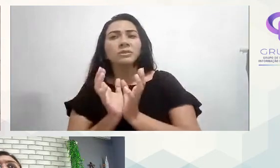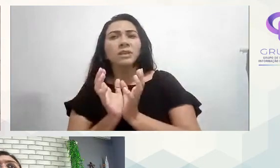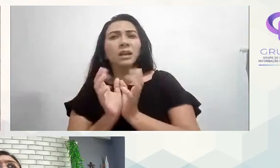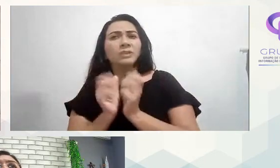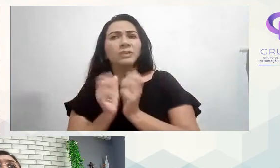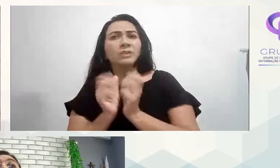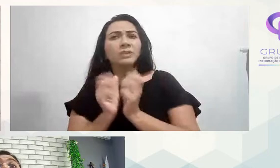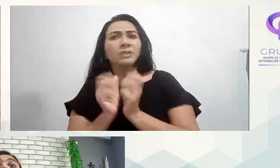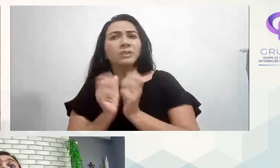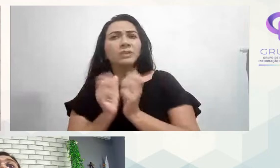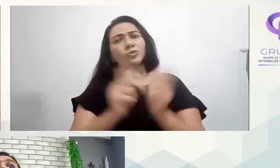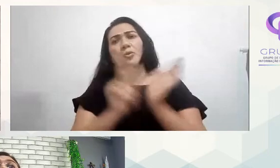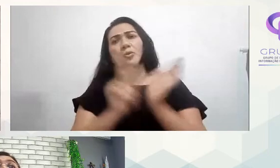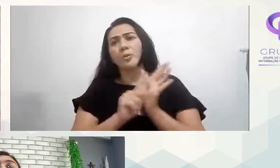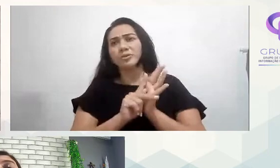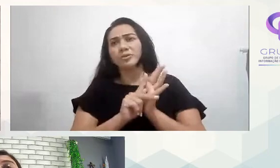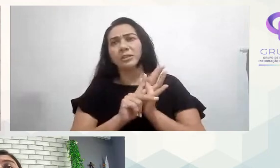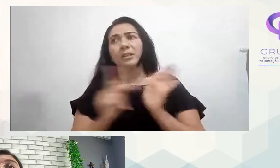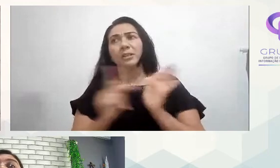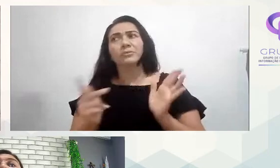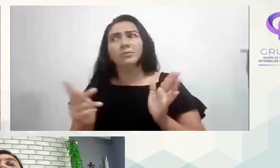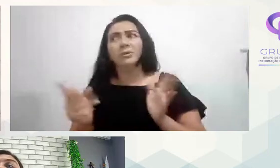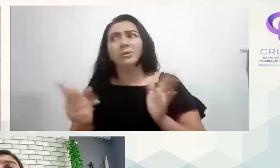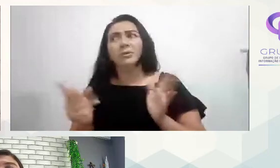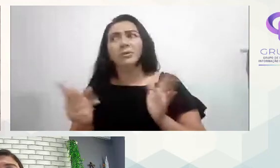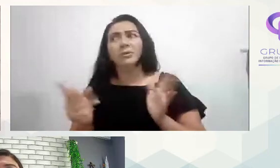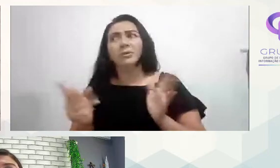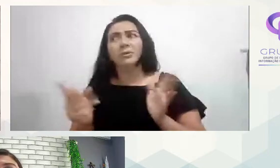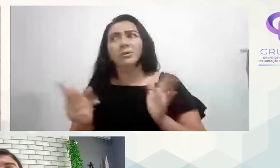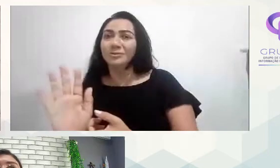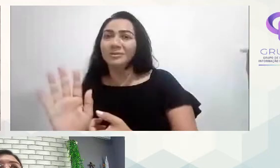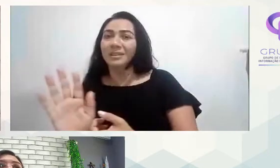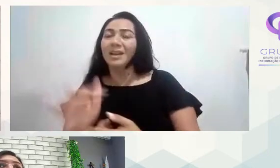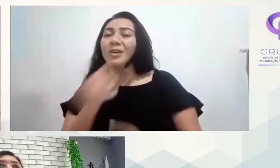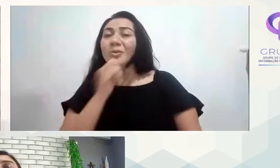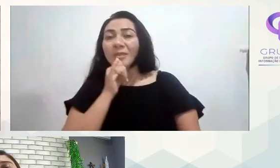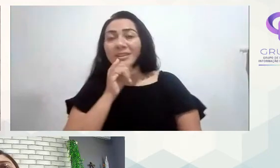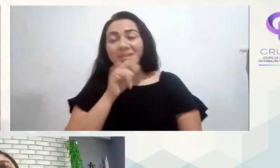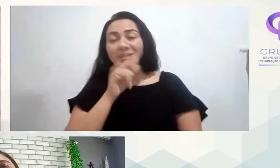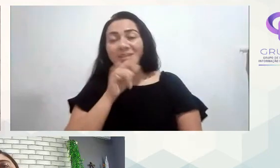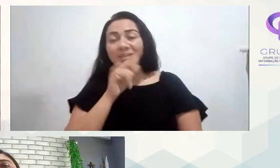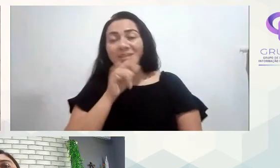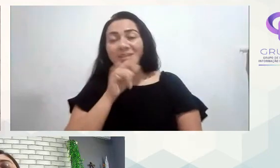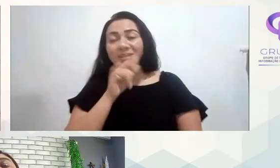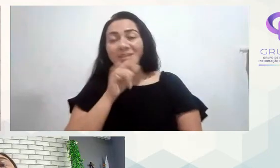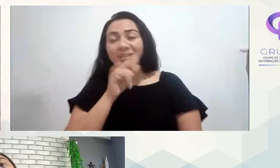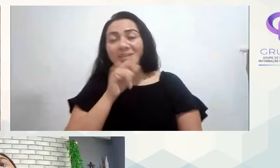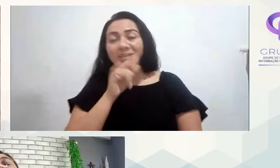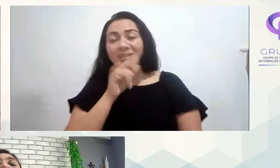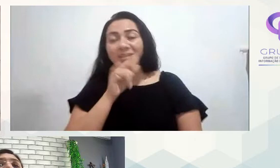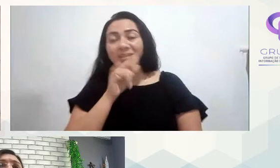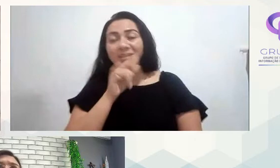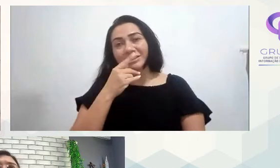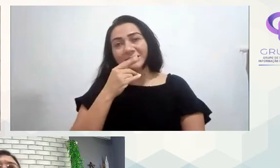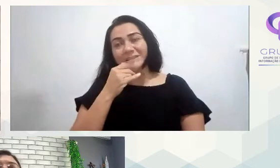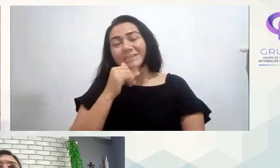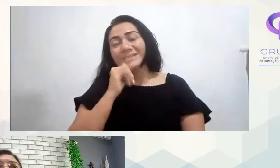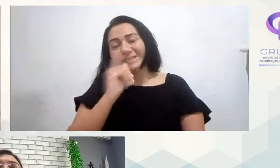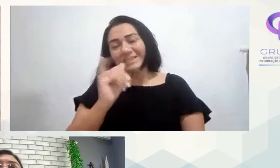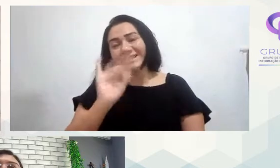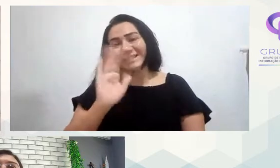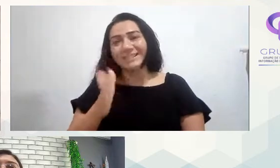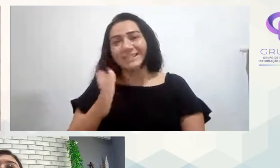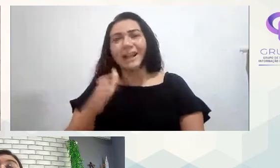caso, a menininha, ela estava extremamente fragilizada, com um quadro depressivo, e conseguiu